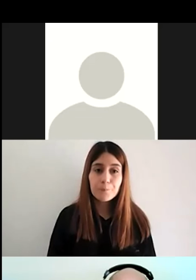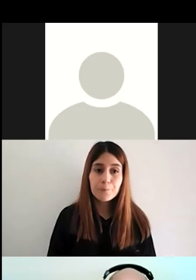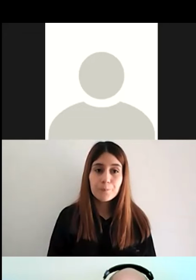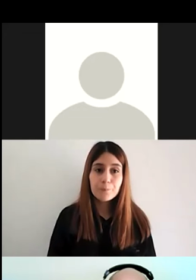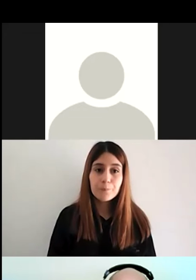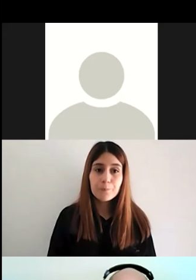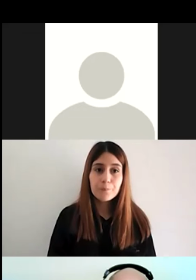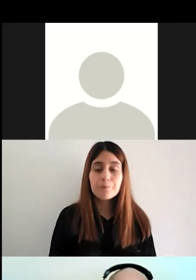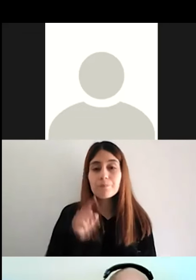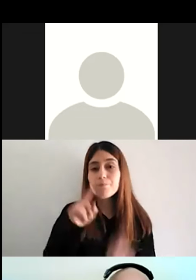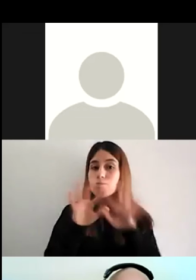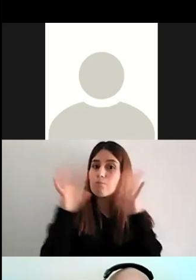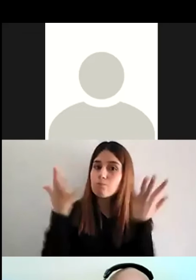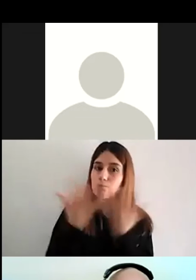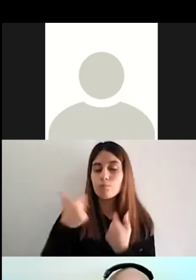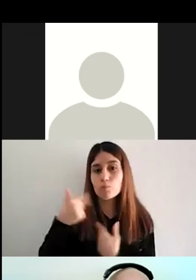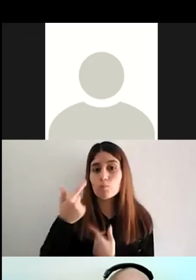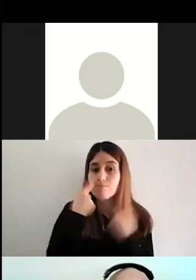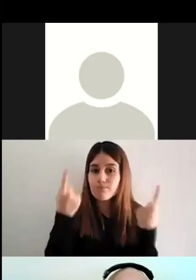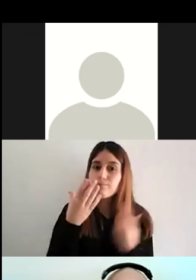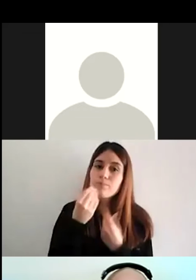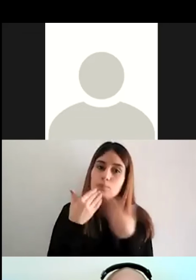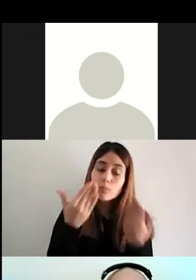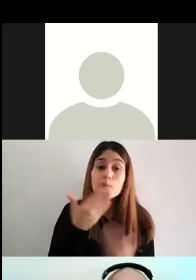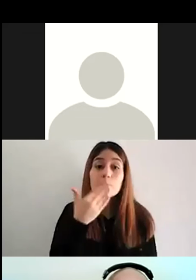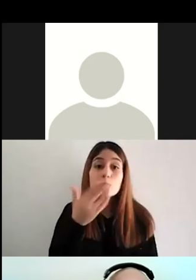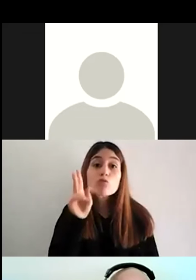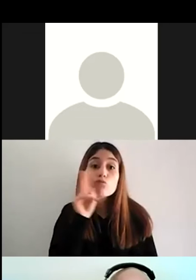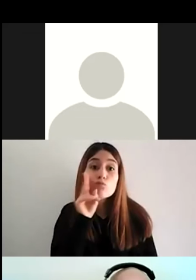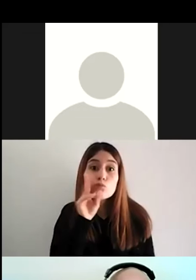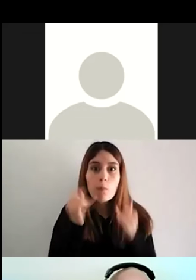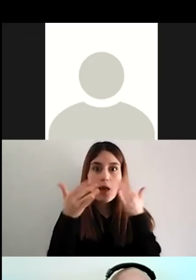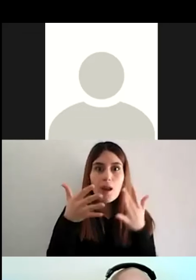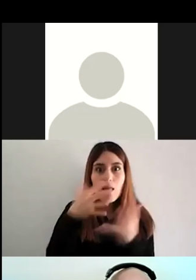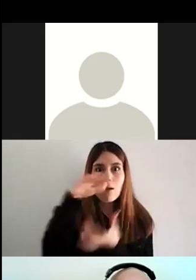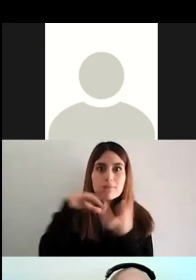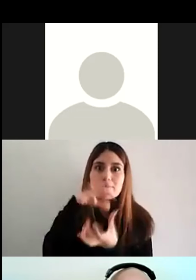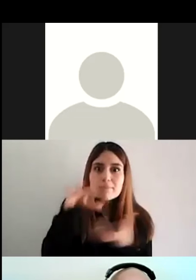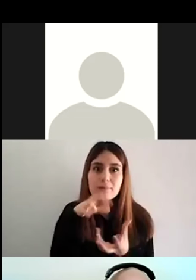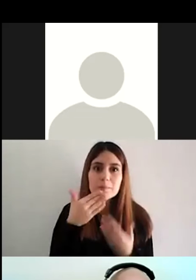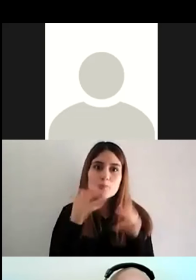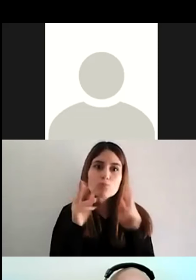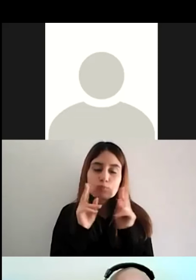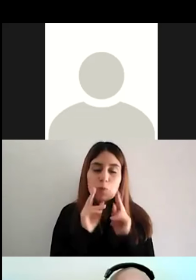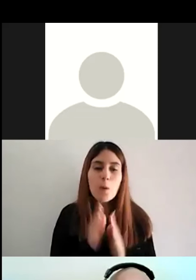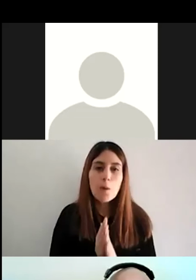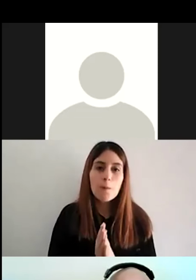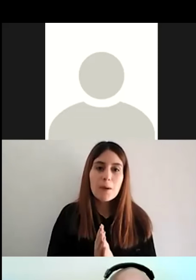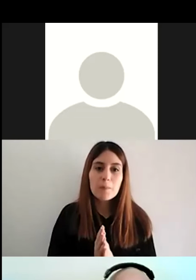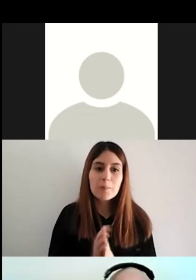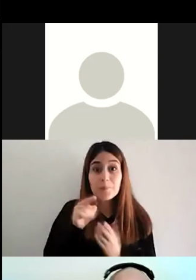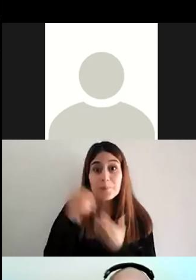E era este o panorama que vos trazia. Obrigada e peço desculpa pelo início tão atribulado que foi